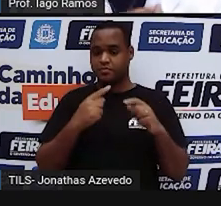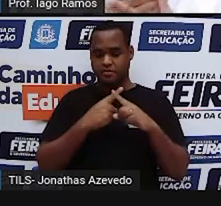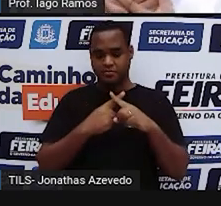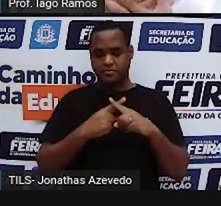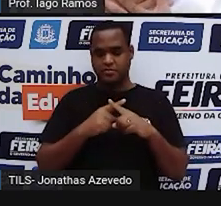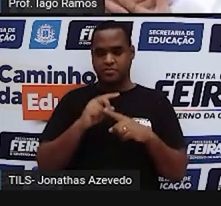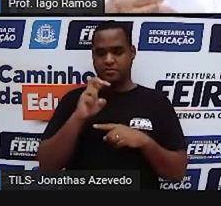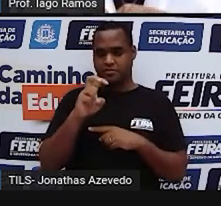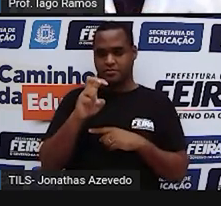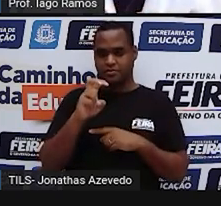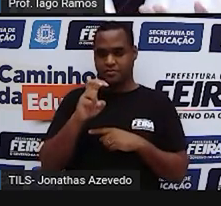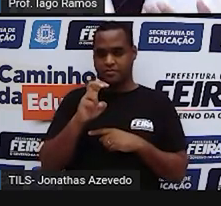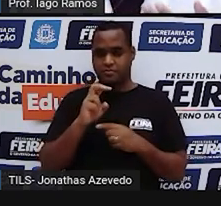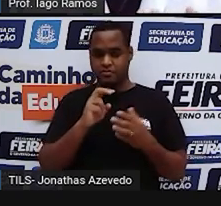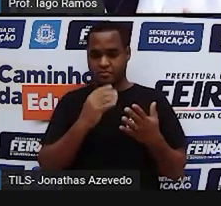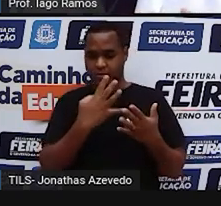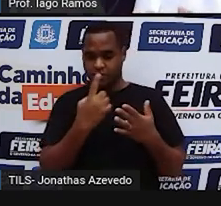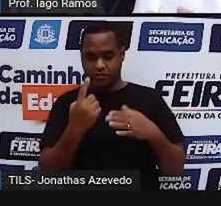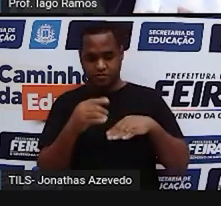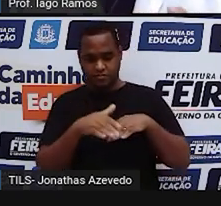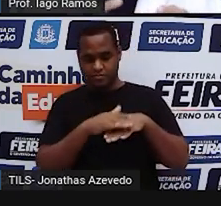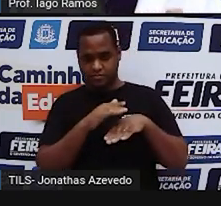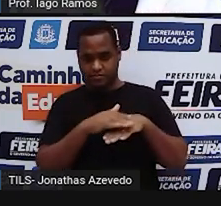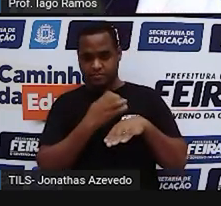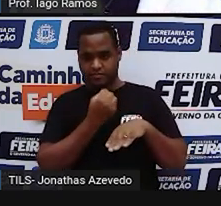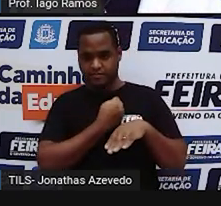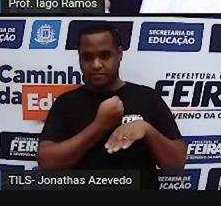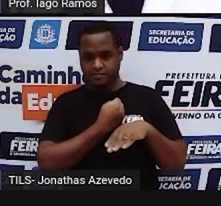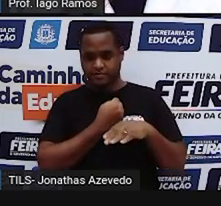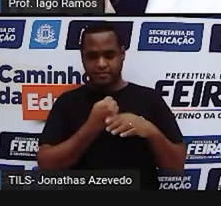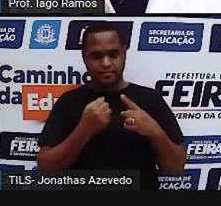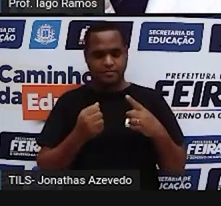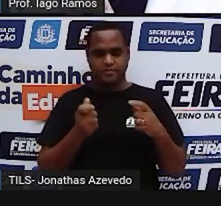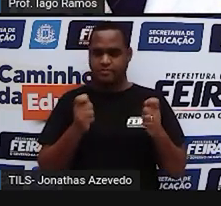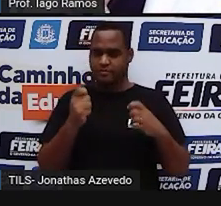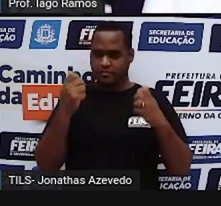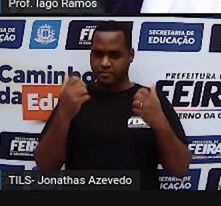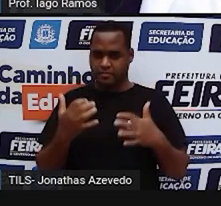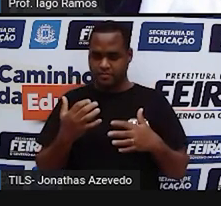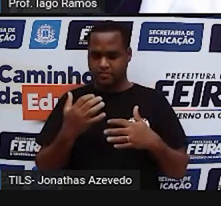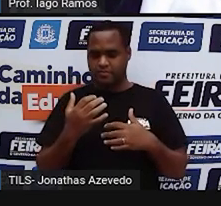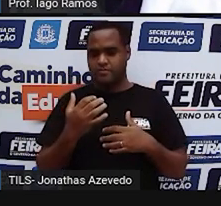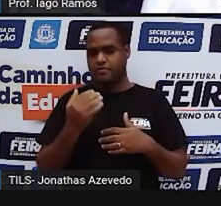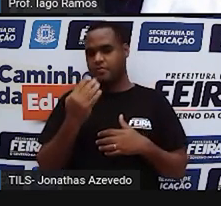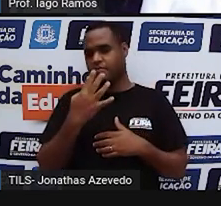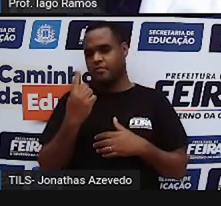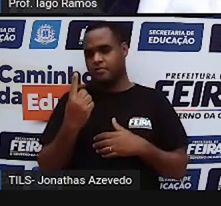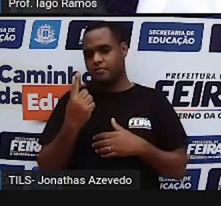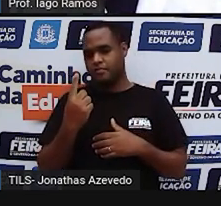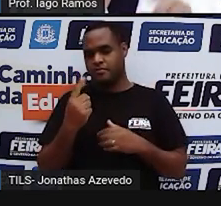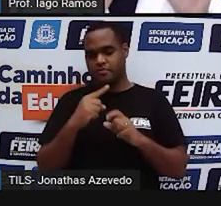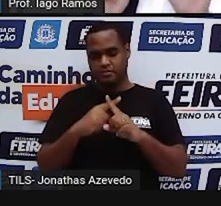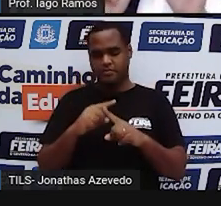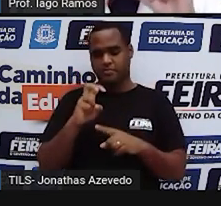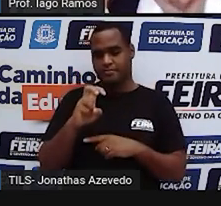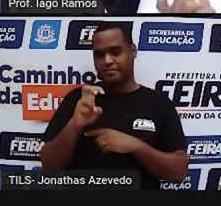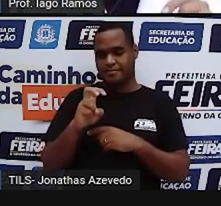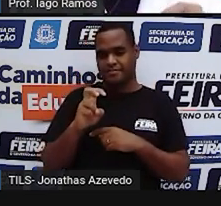aí eu digitei 41 na calculadora ia fazer agora às vezes 5 né